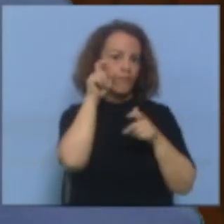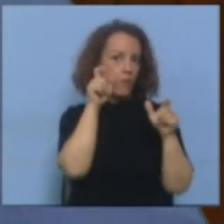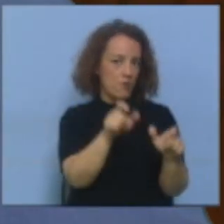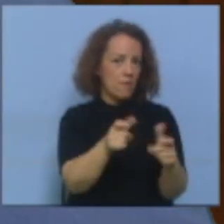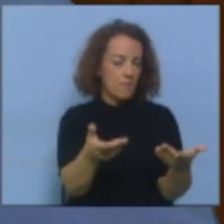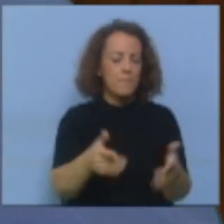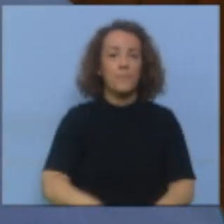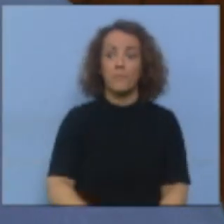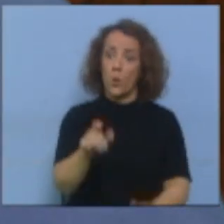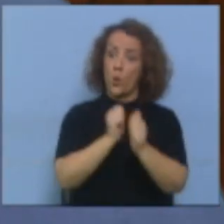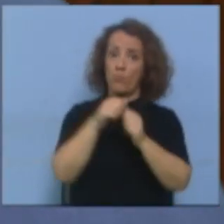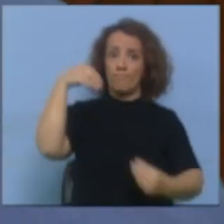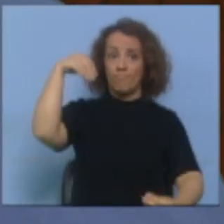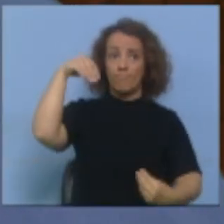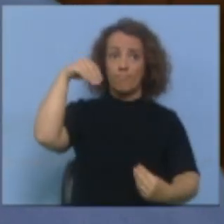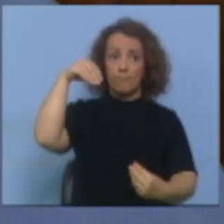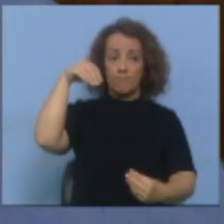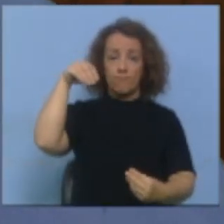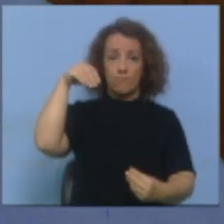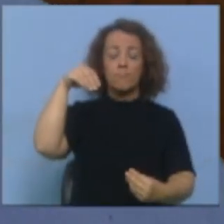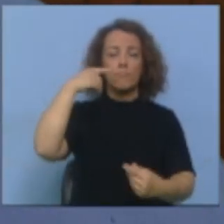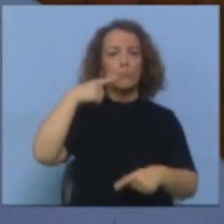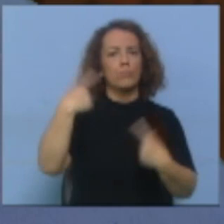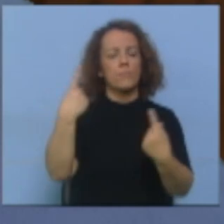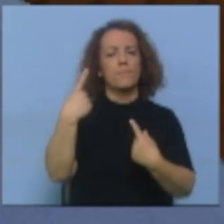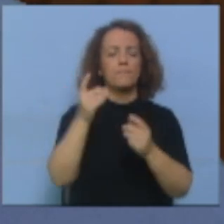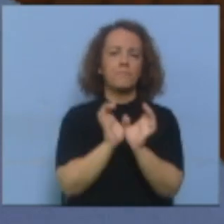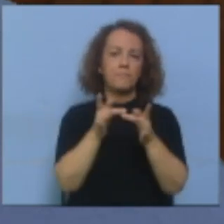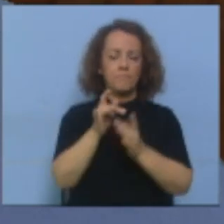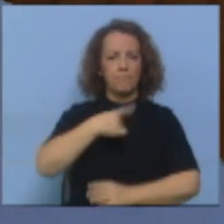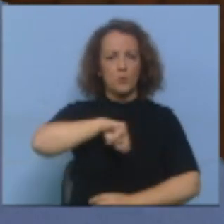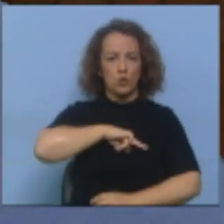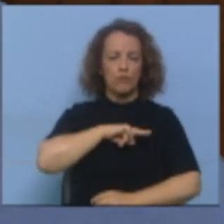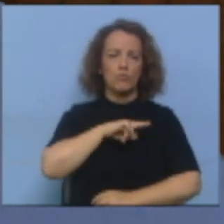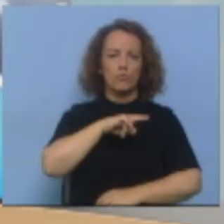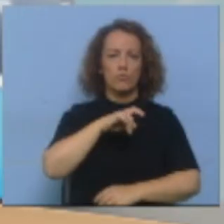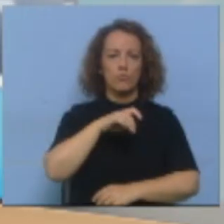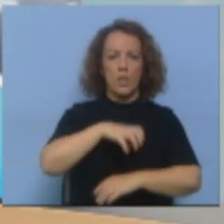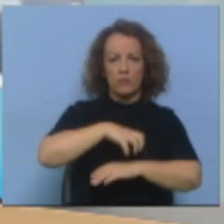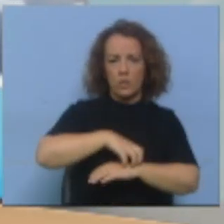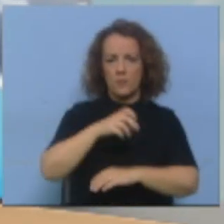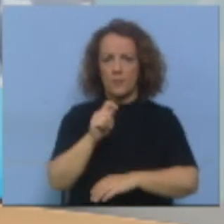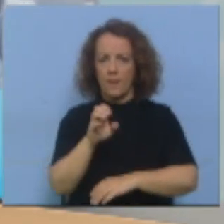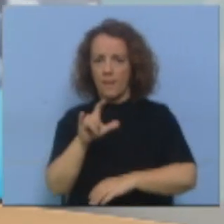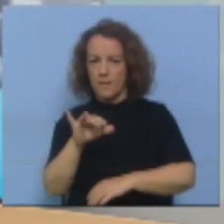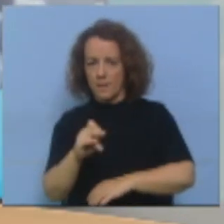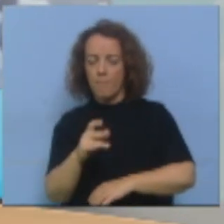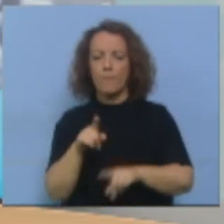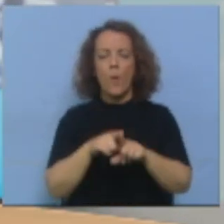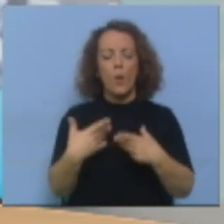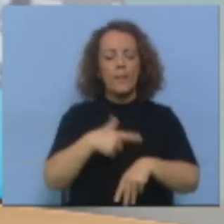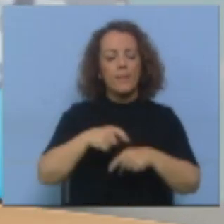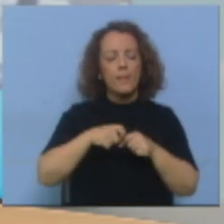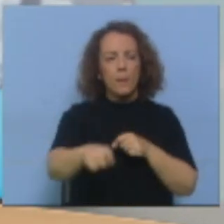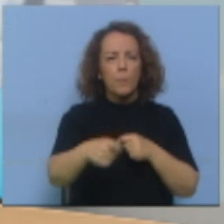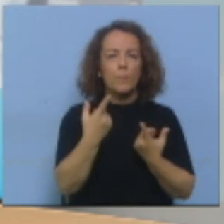logo por esse documento, que está disponível também na página da Agência Eclésia, sobre este cuidado psicológico aos sacerdotes neste tempo.